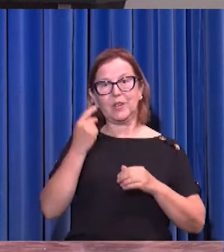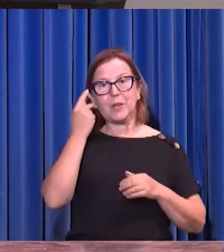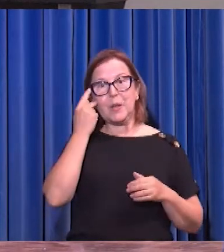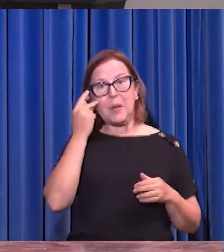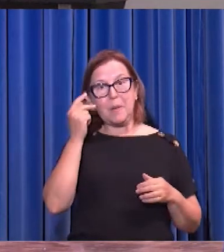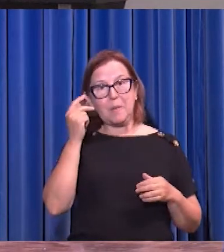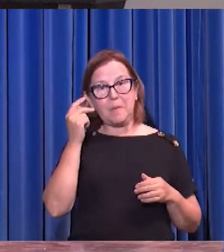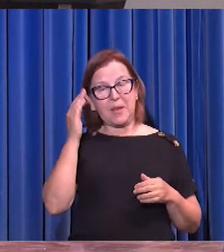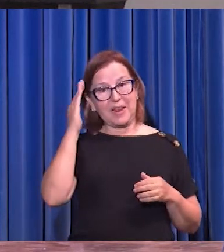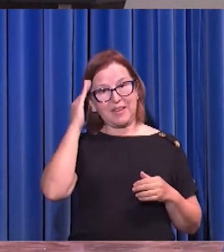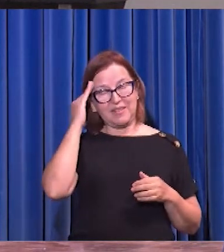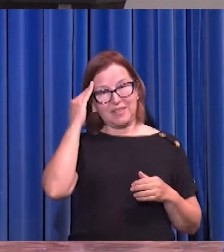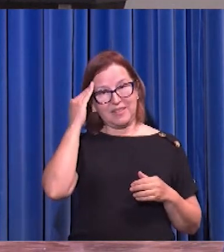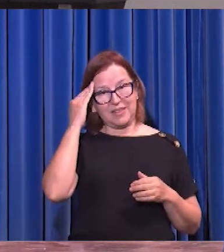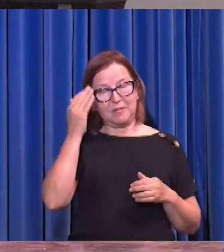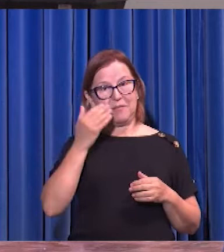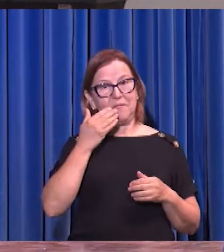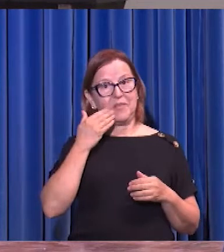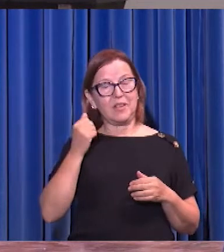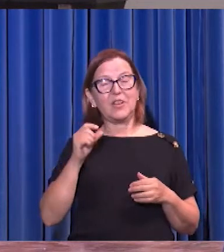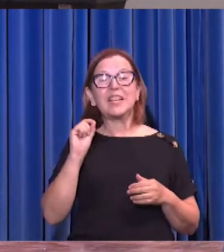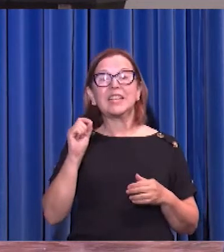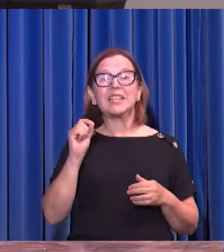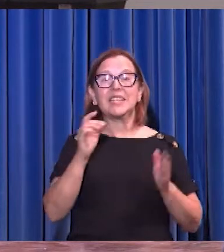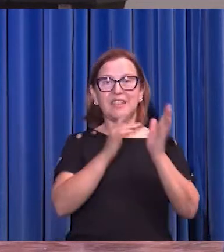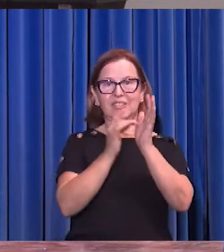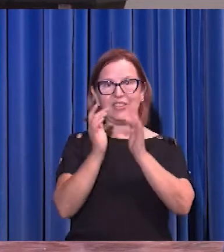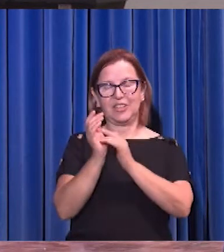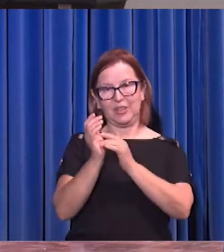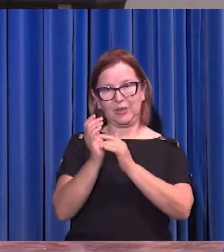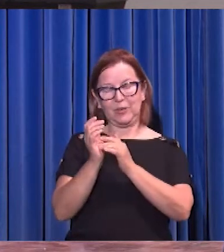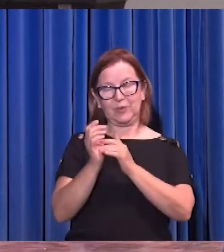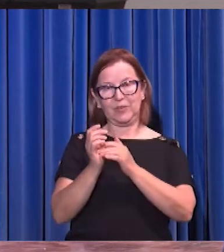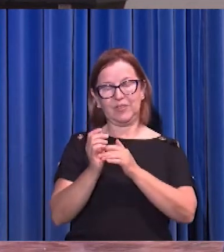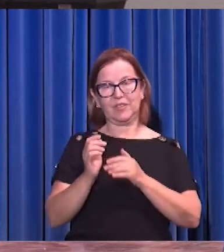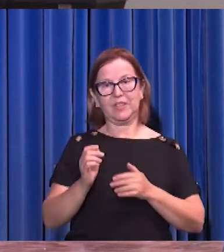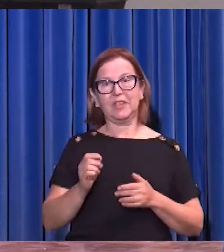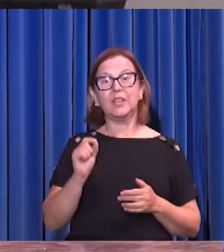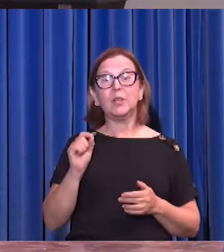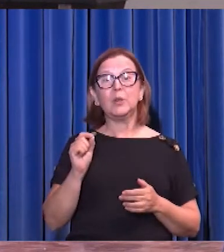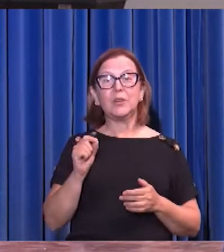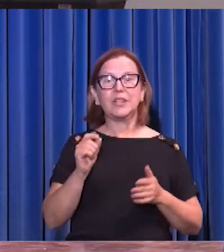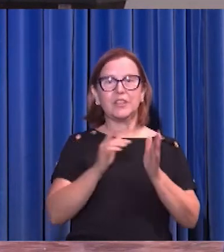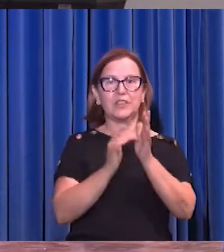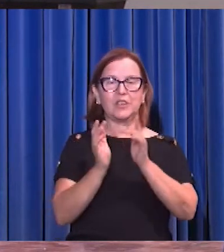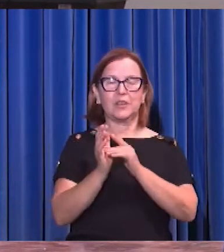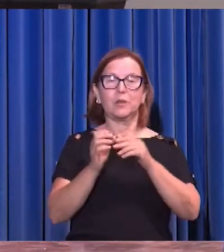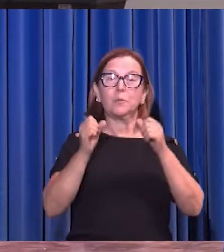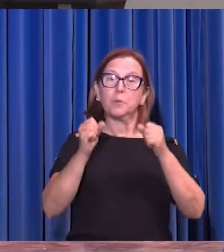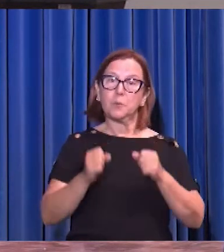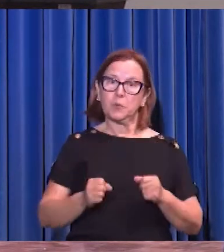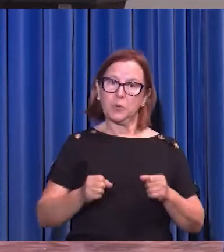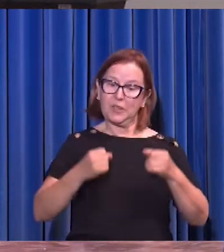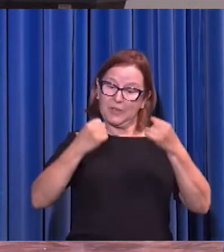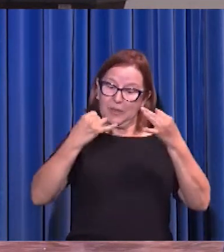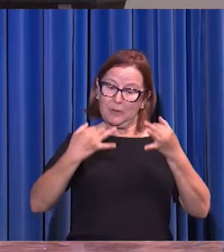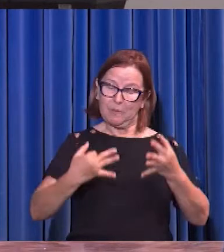melhor quem era o próprio Jesus e o que Jesus poderia dizer a ele a respeito de